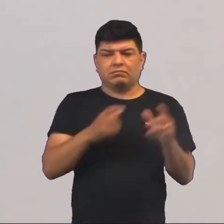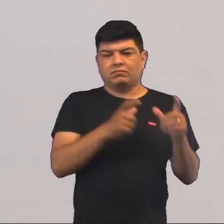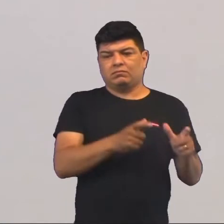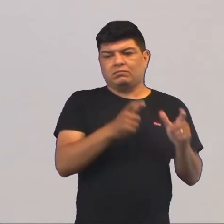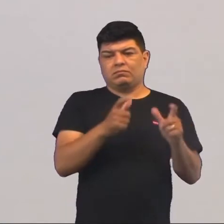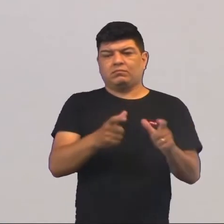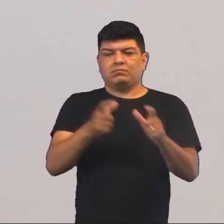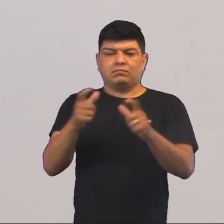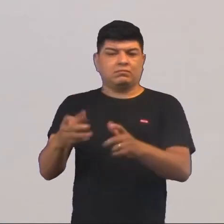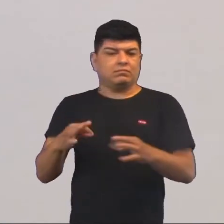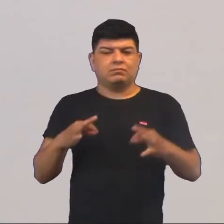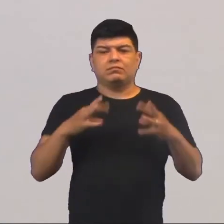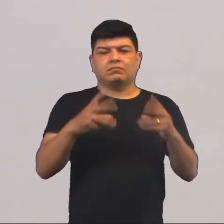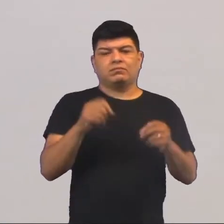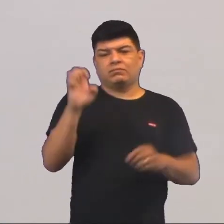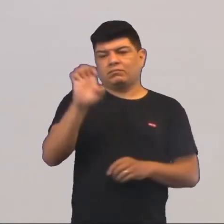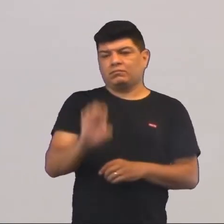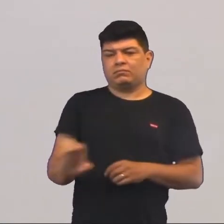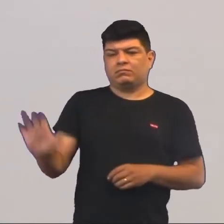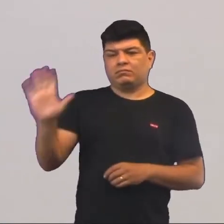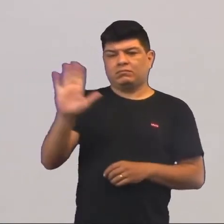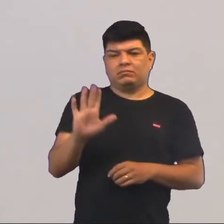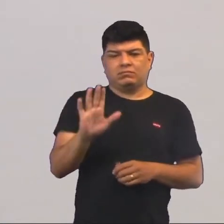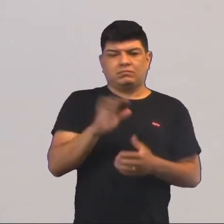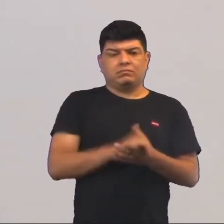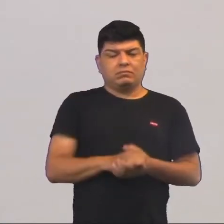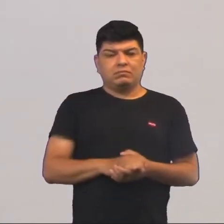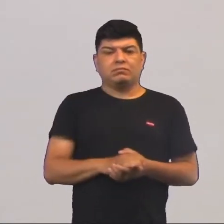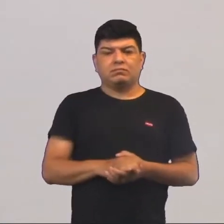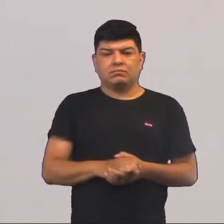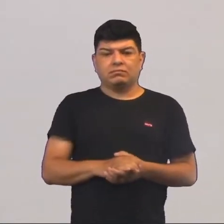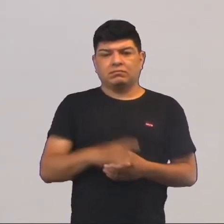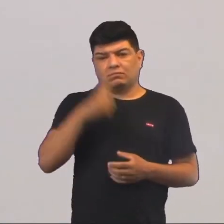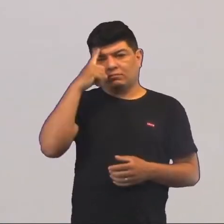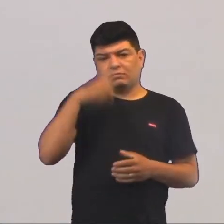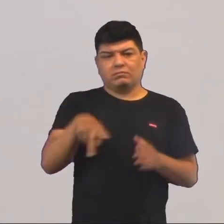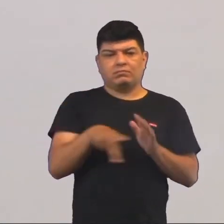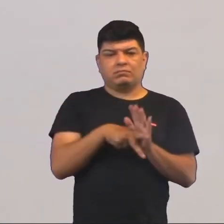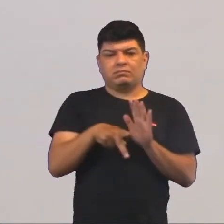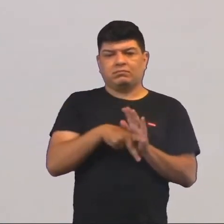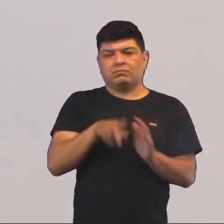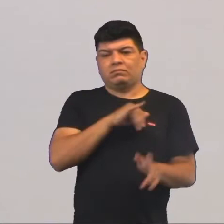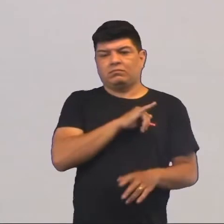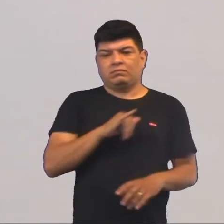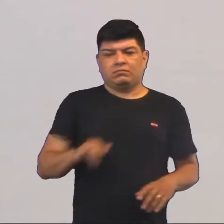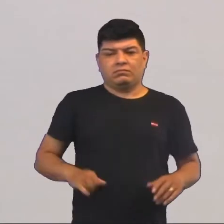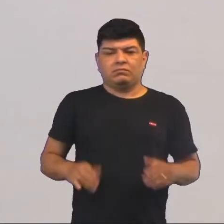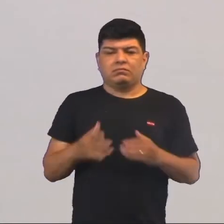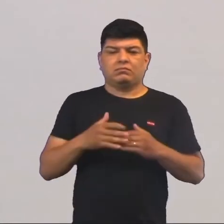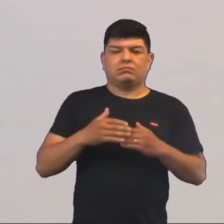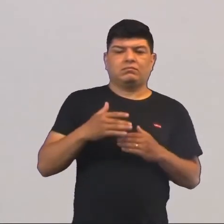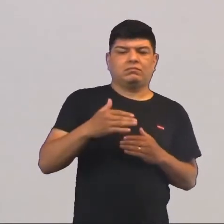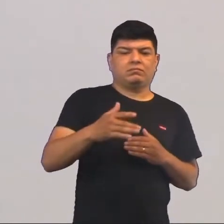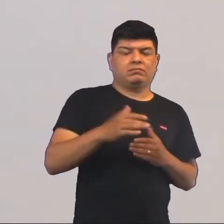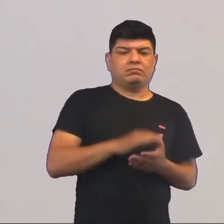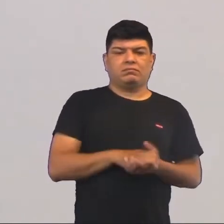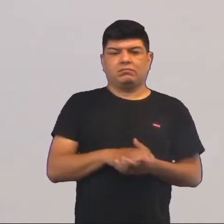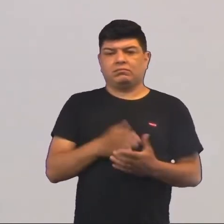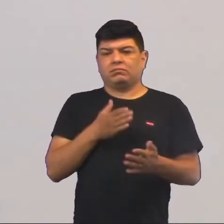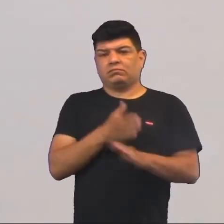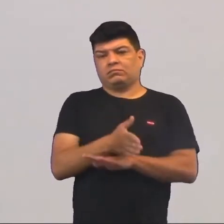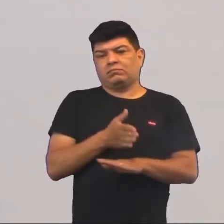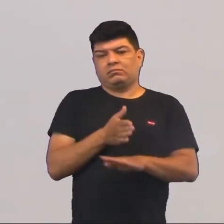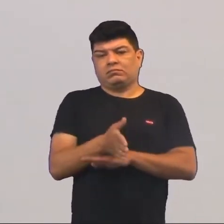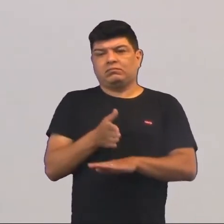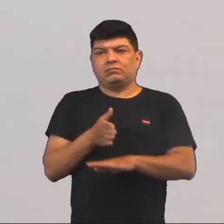terra, praticamente toda a Europa continental era aí domínio do Império Romano. E a partir, né, dessas